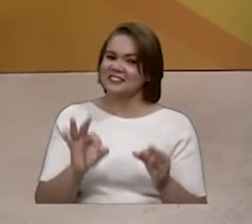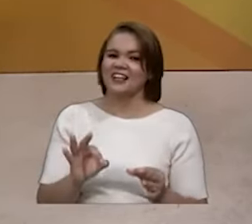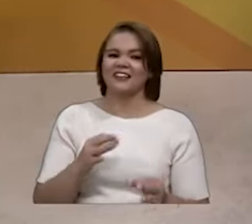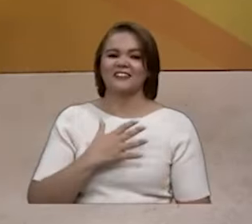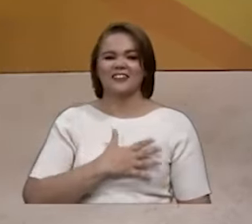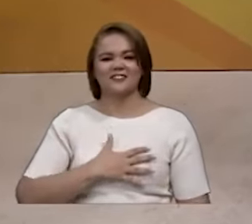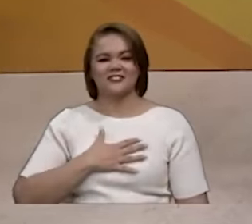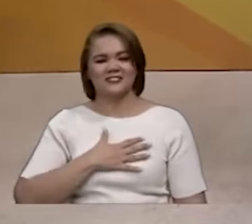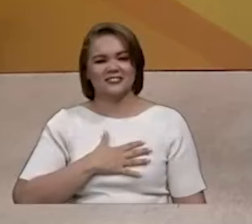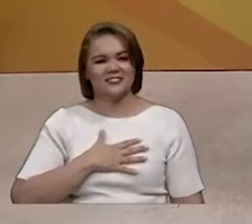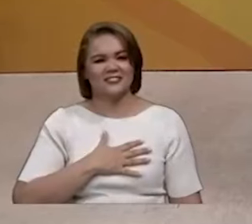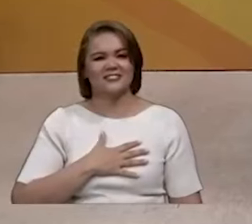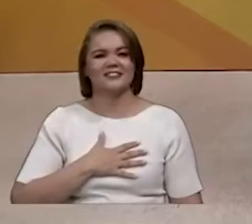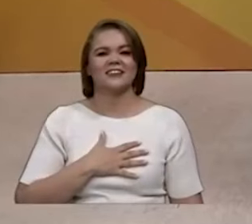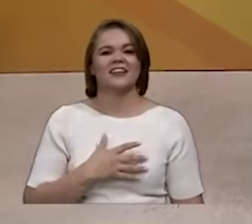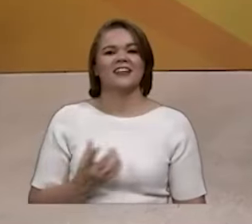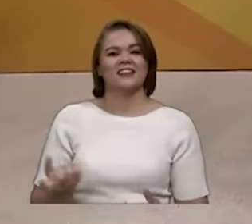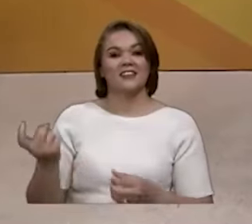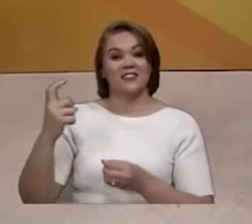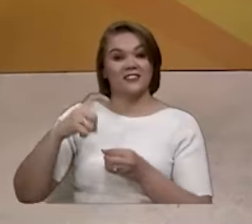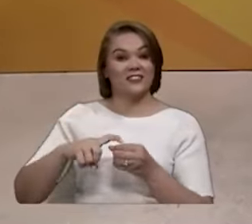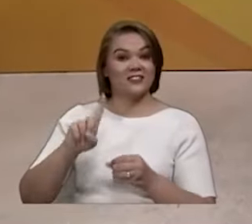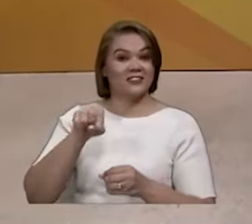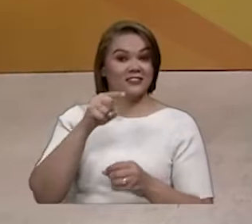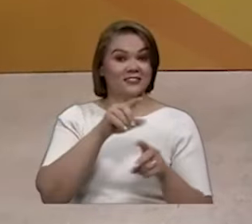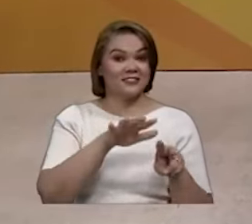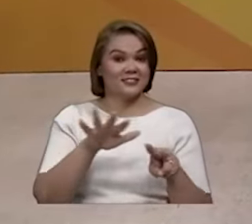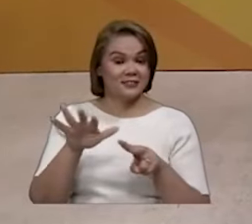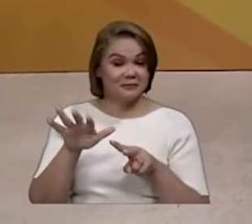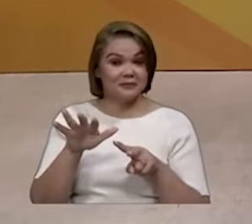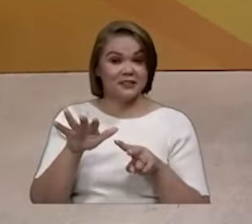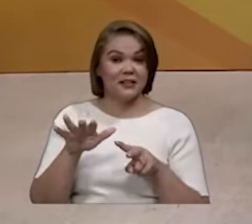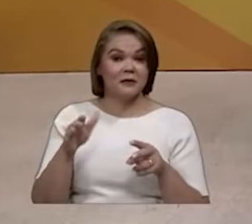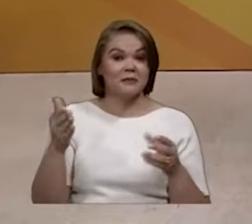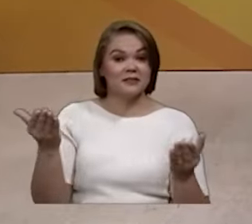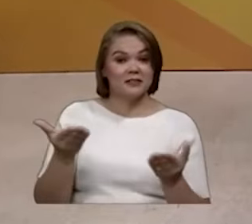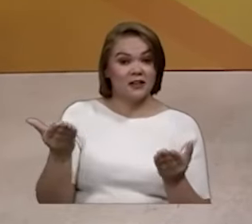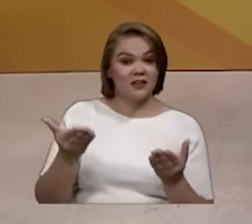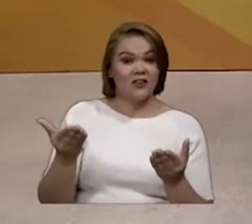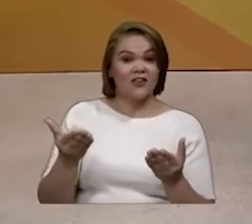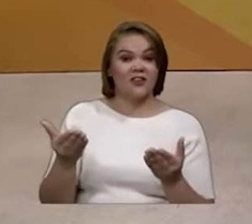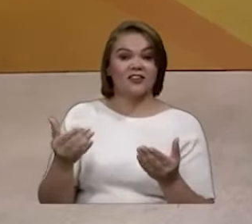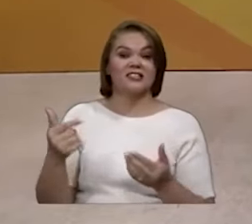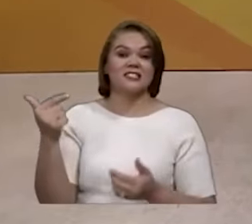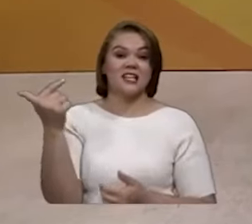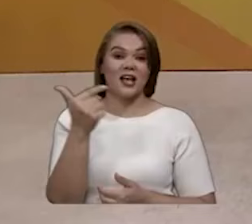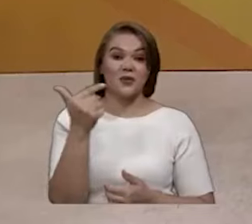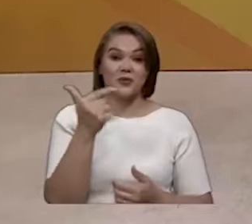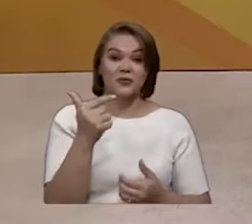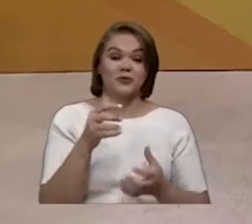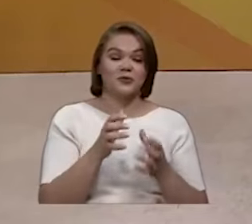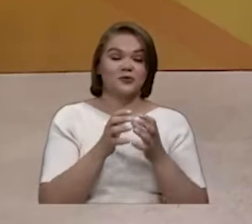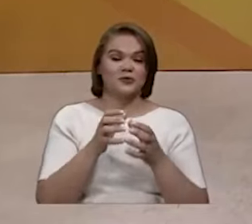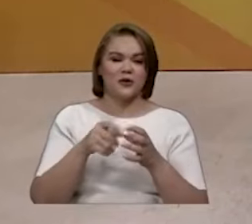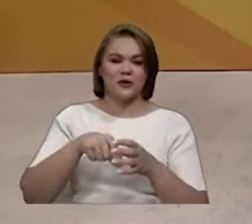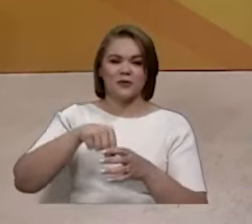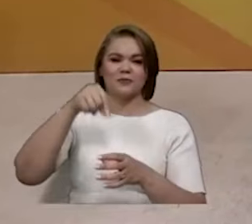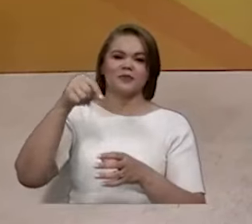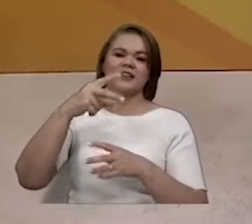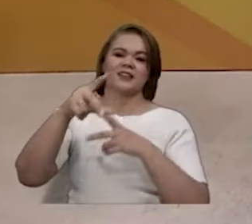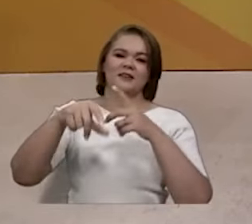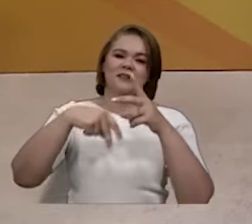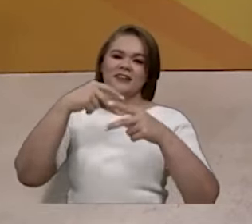gosta, né? Isso mesmo. A gente volta a falar da semana que vem daqui a pouco, pois agora é hora do nosso... Segundo